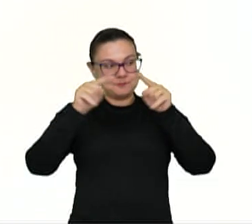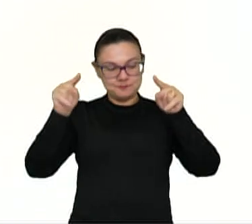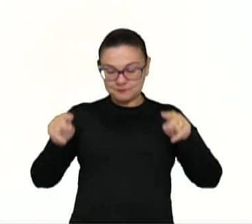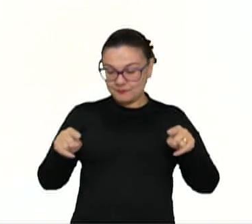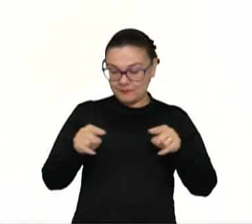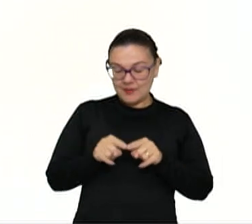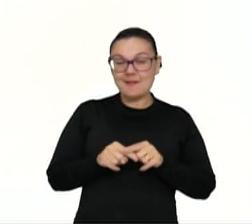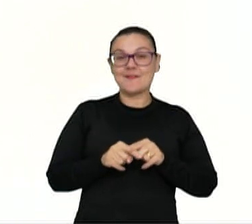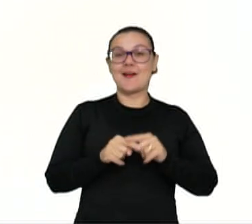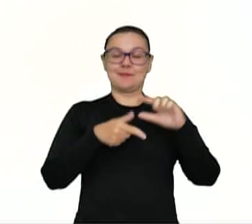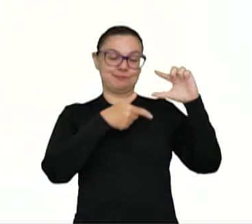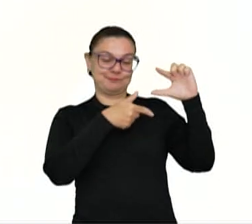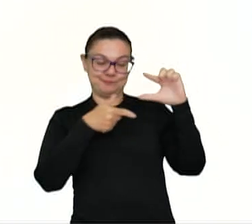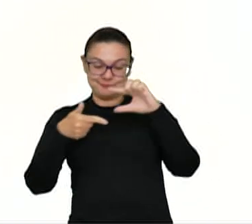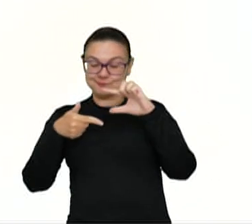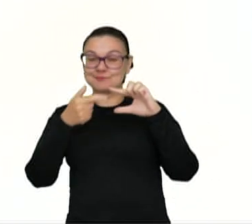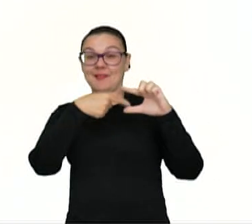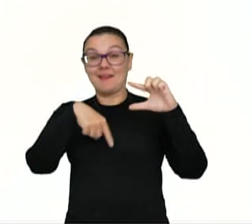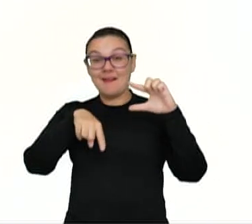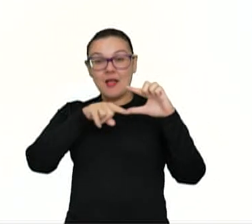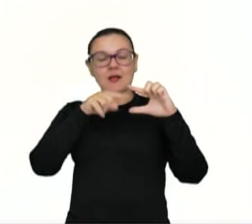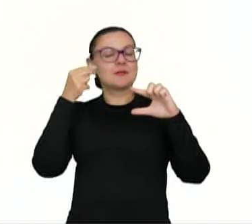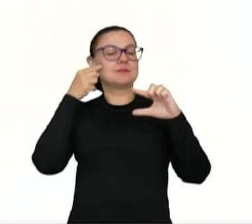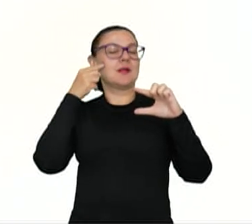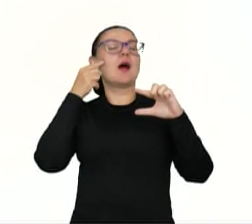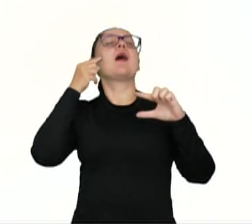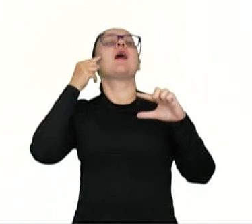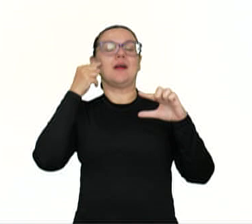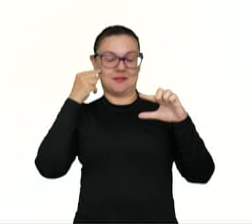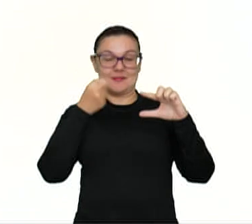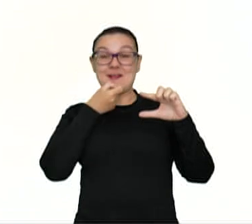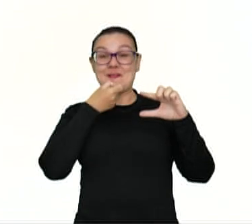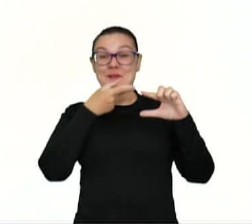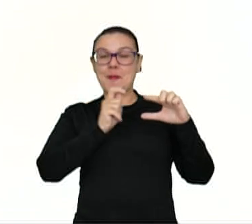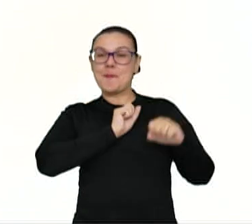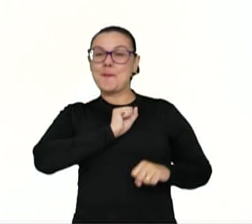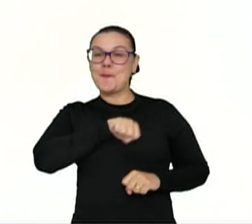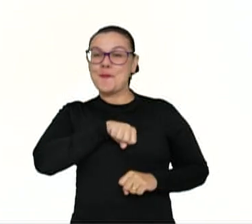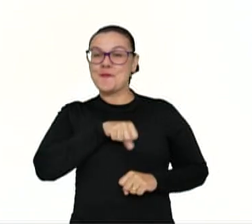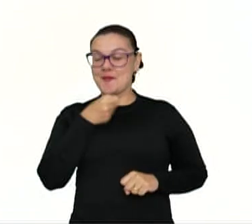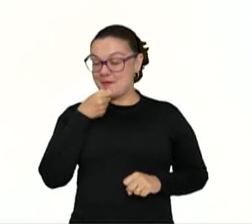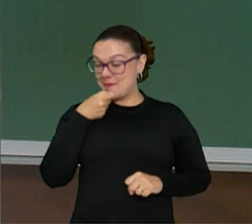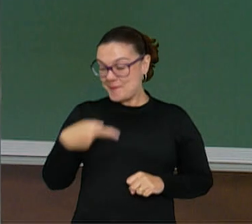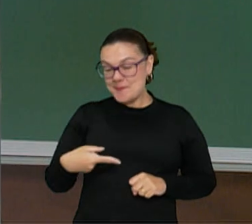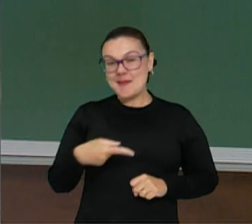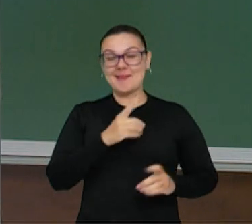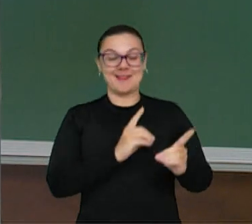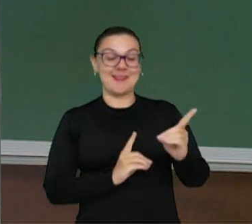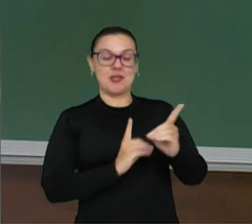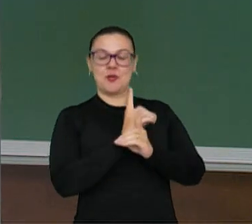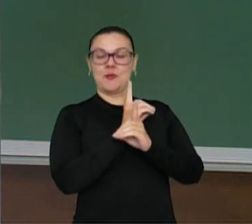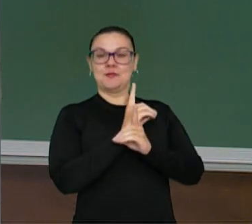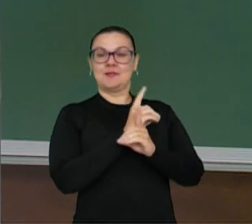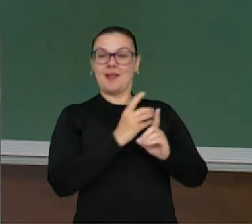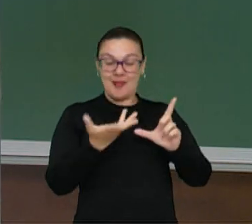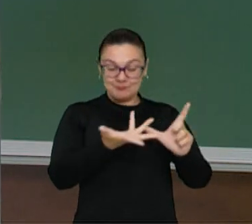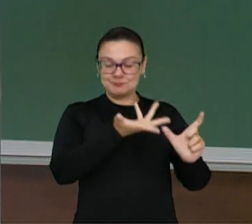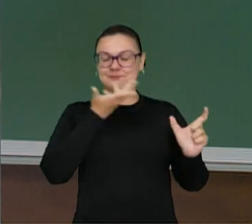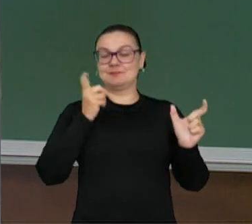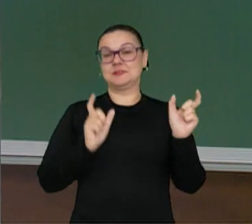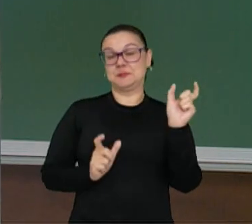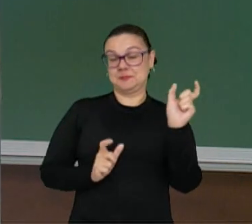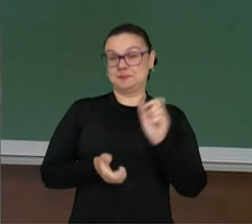tiras, a pessoa que faz os cartoons, ela tem muito isso, né? Esse desenhista de encontrar essa coisa bonita das